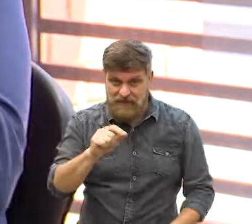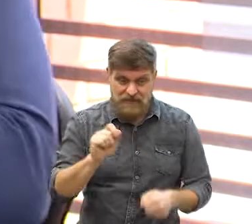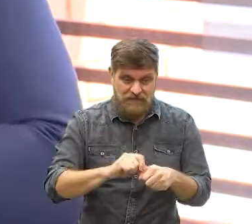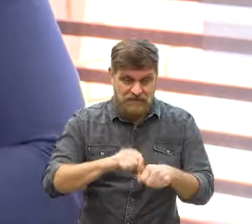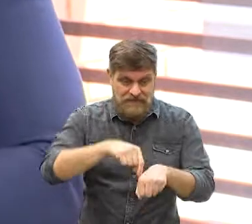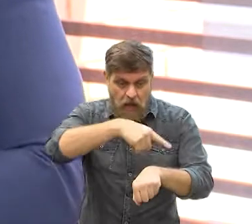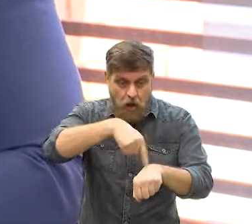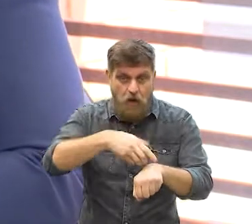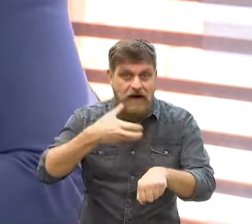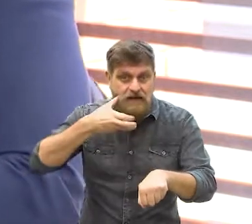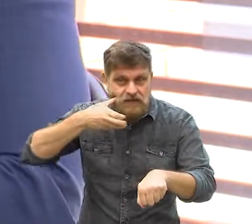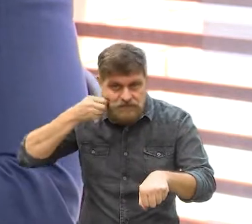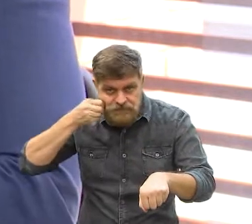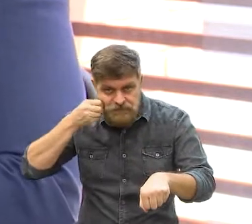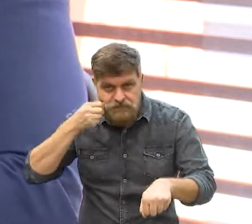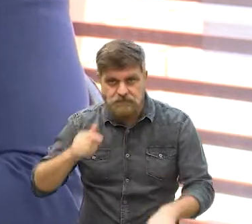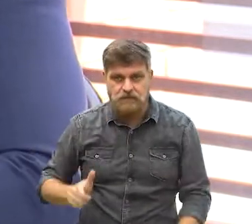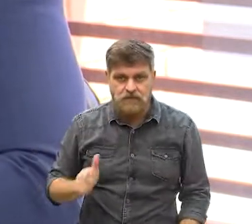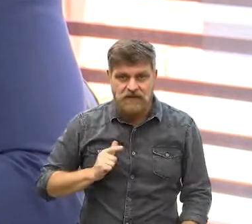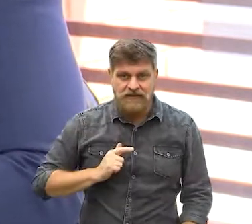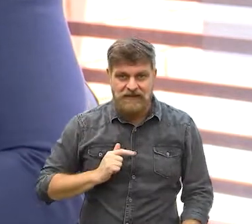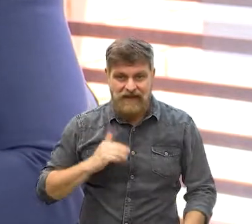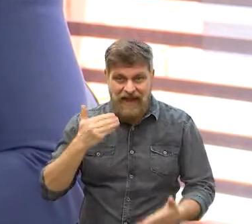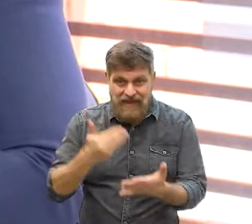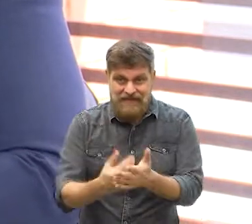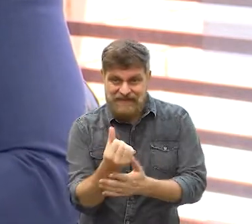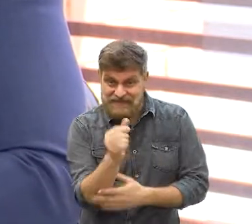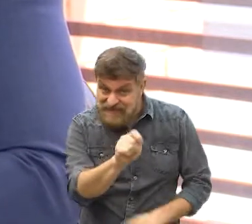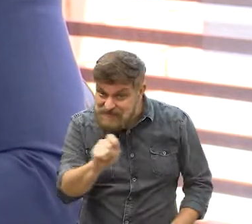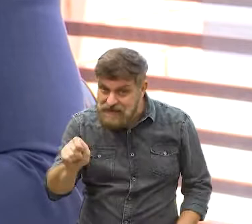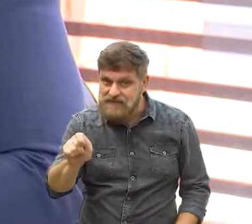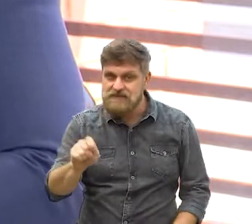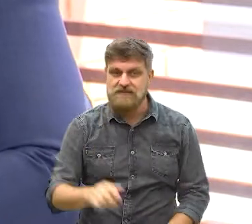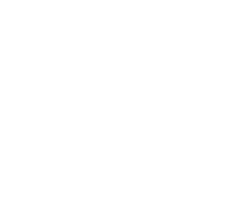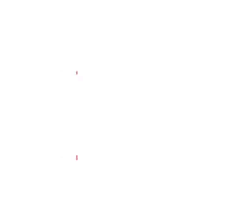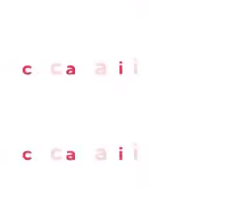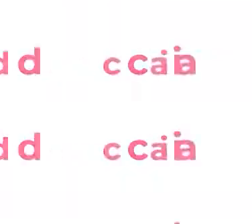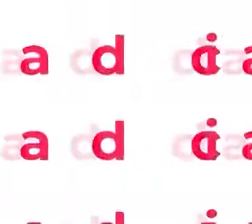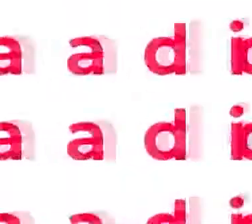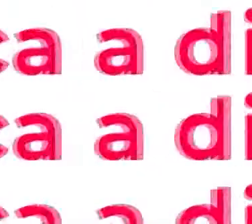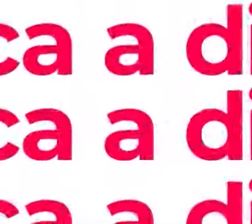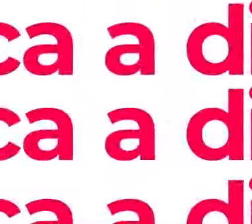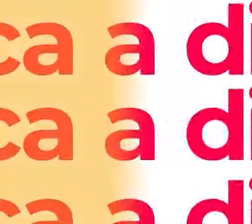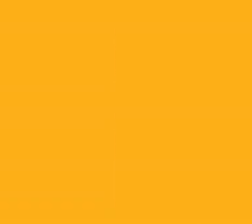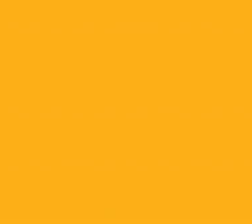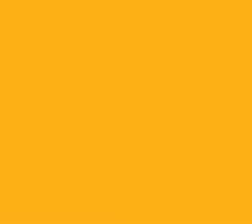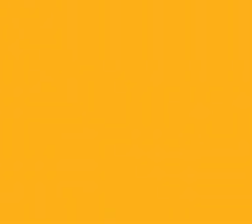prazo em que ele tem que fazer essa reposição das horas, seria de até 6 meses.